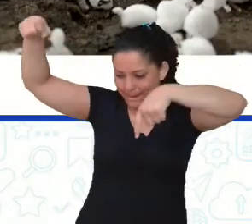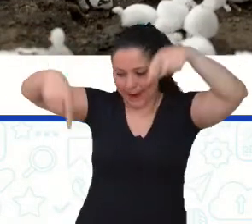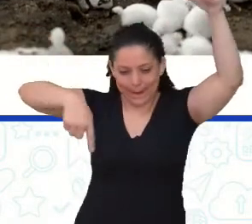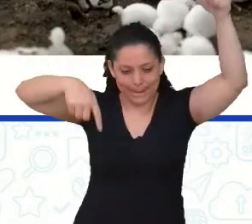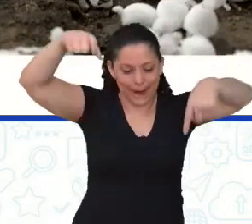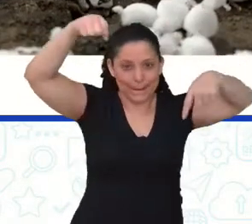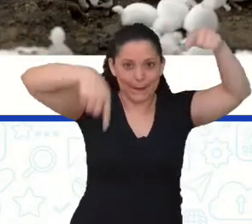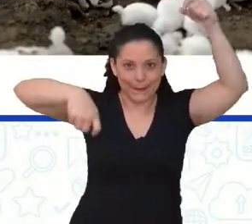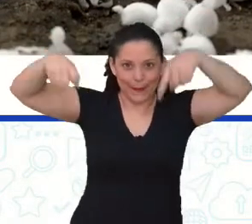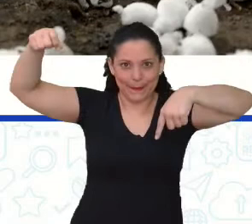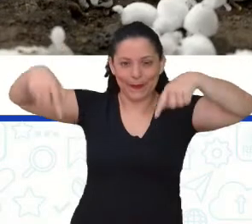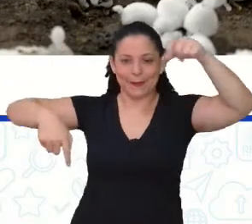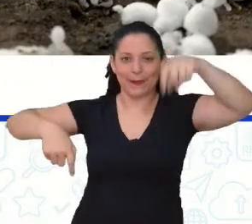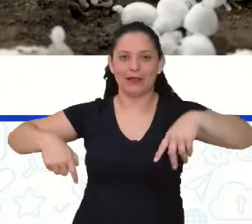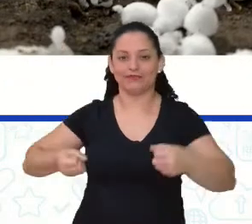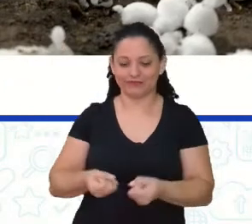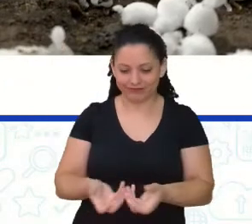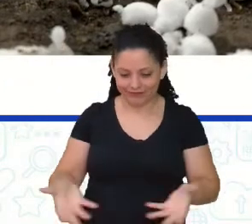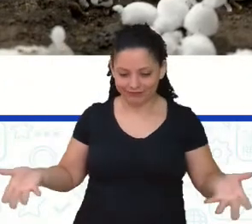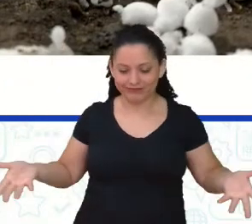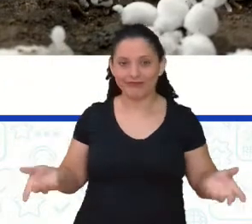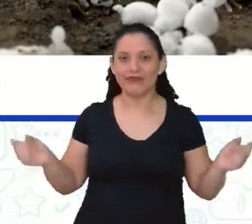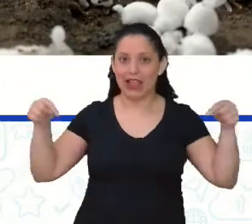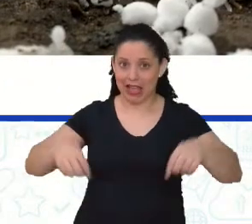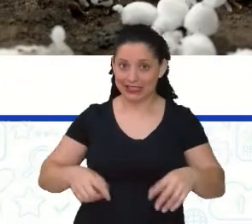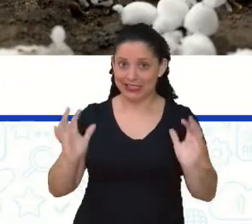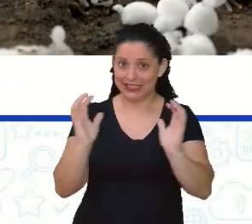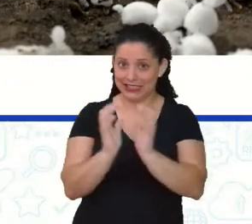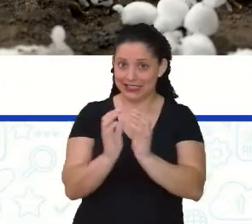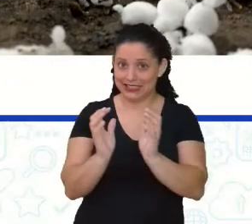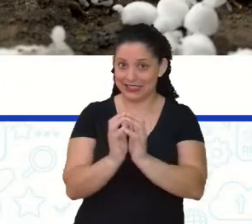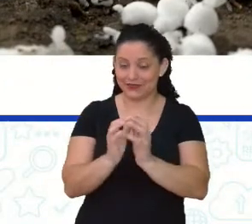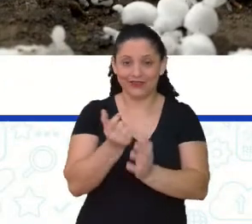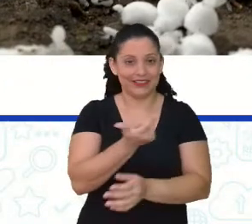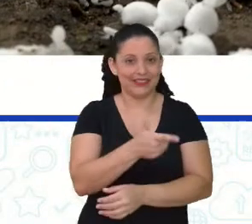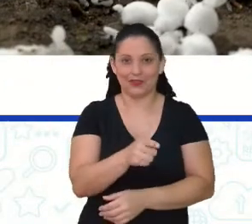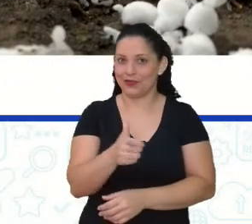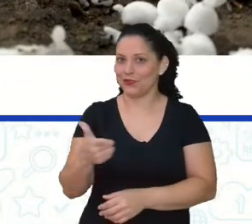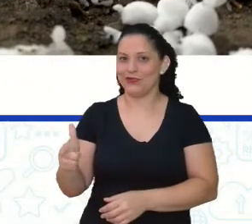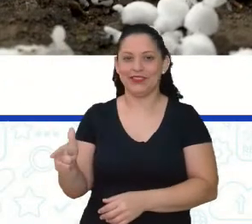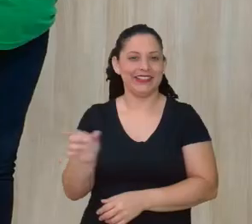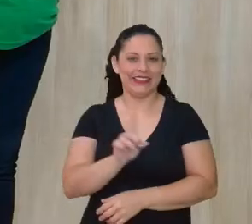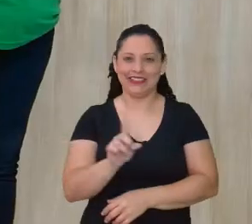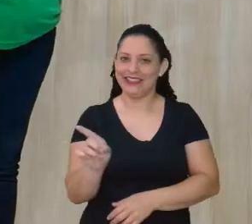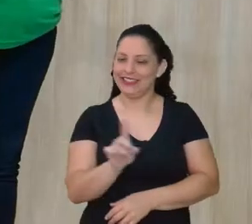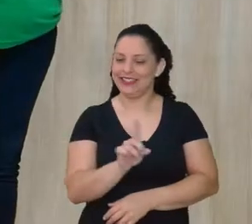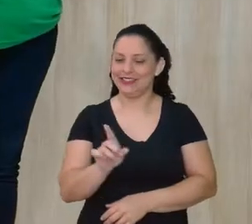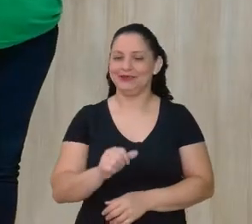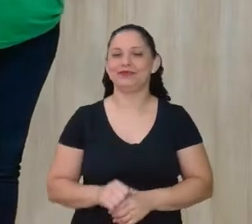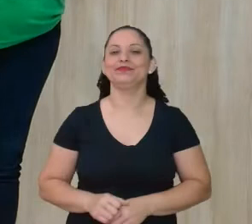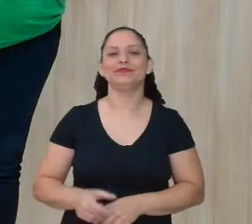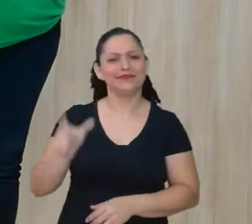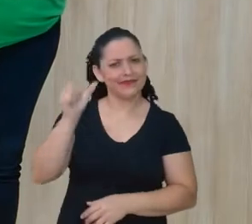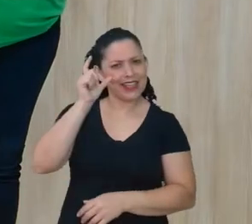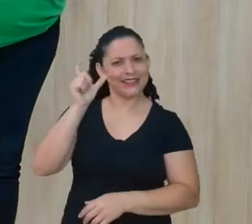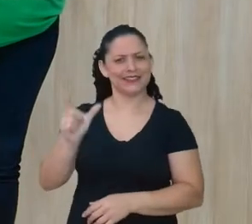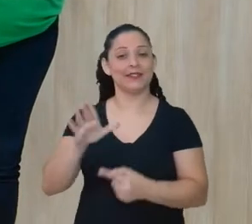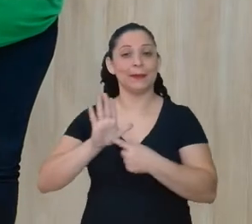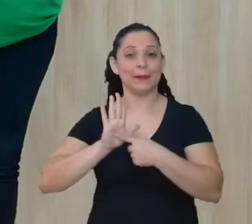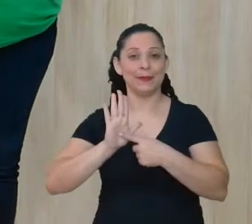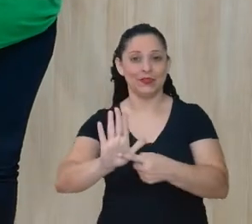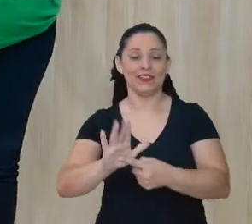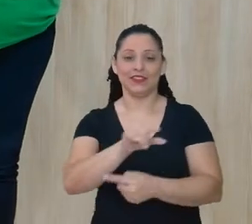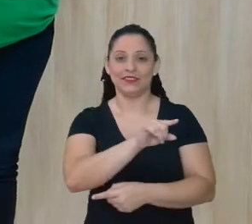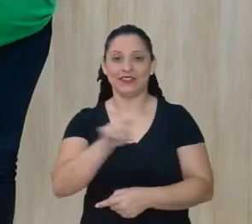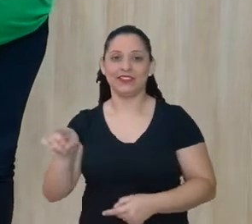de gelo que caem aí, né? Aqui em Recife a gente não apresenta esse fenômeno, né? Então acho bem interessante mostrar para